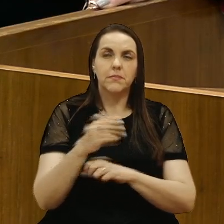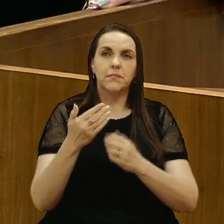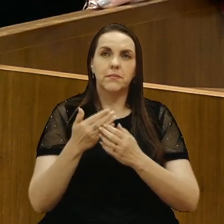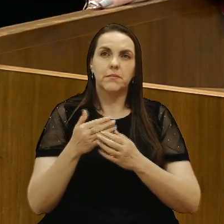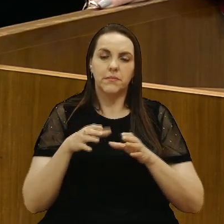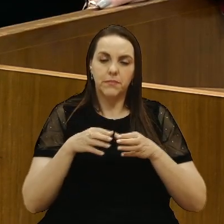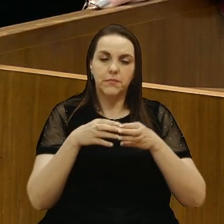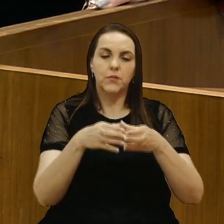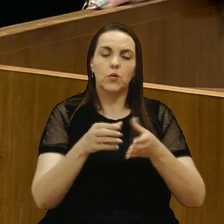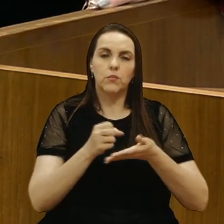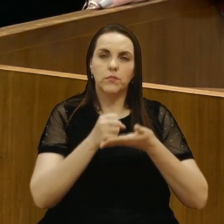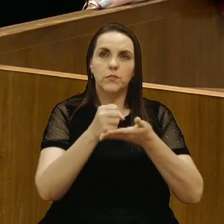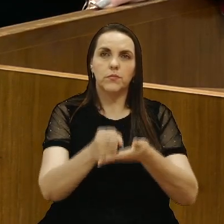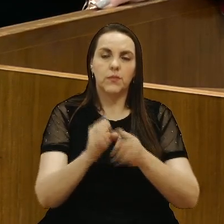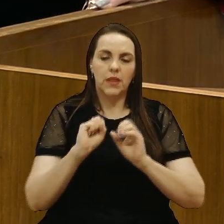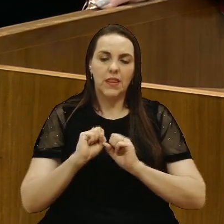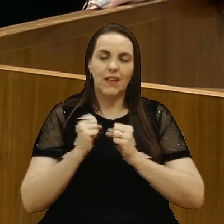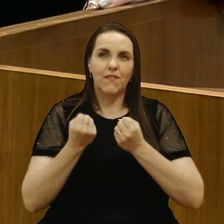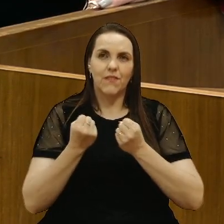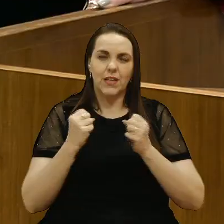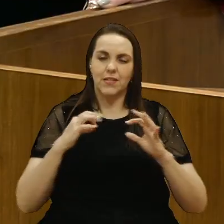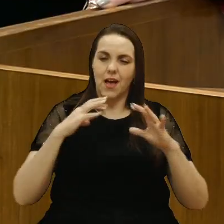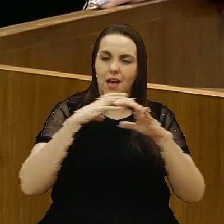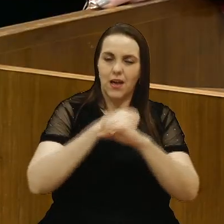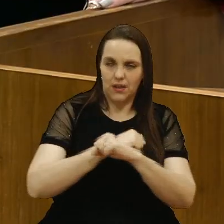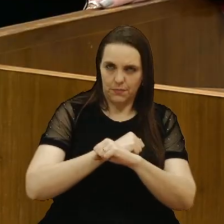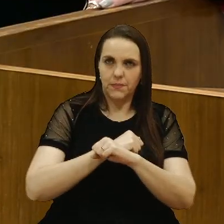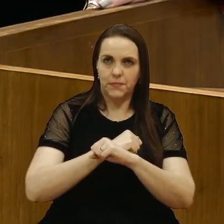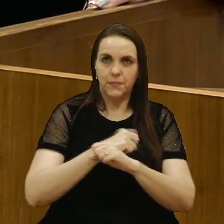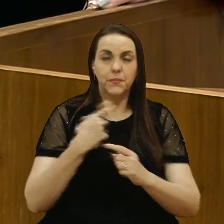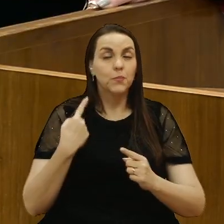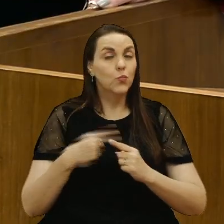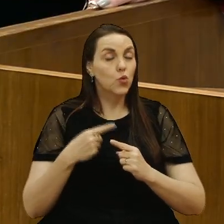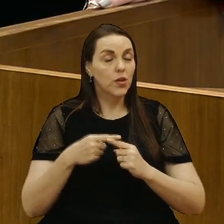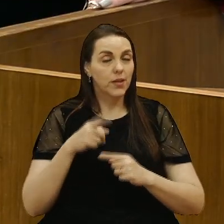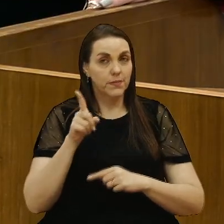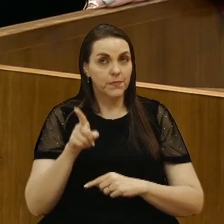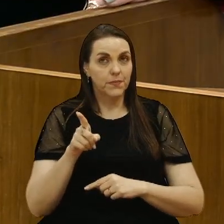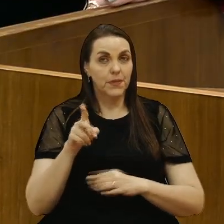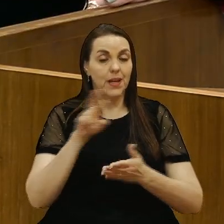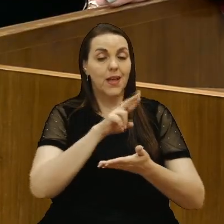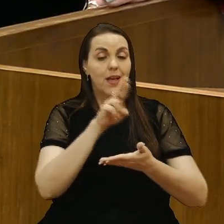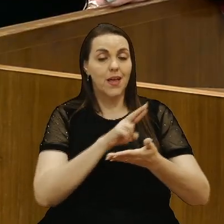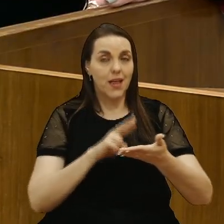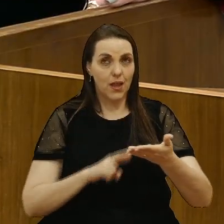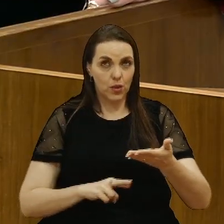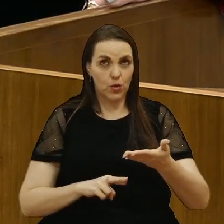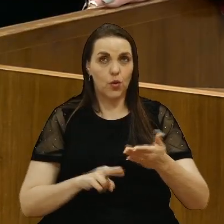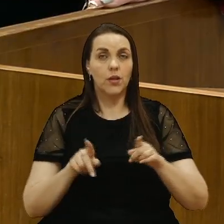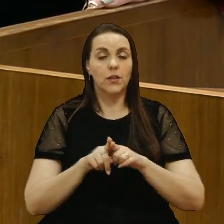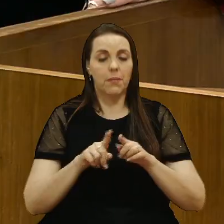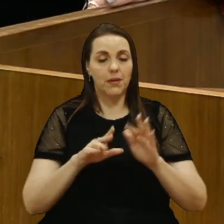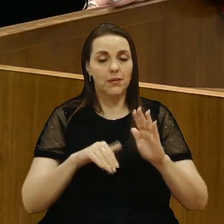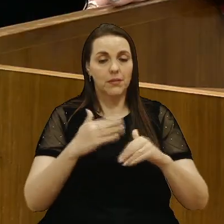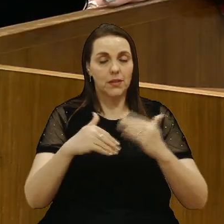Frente Parlamentar em Defesa da Causa Animal, porque ele é relator, está